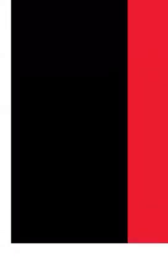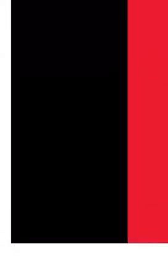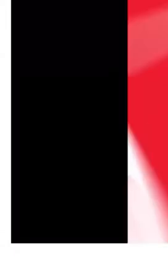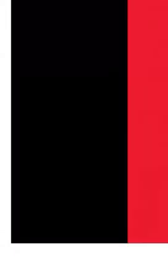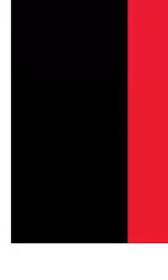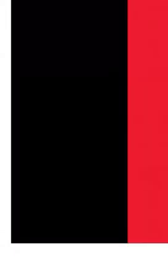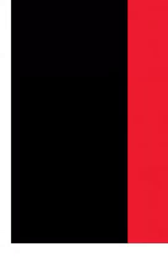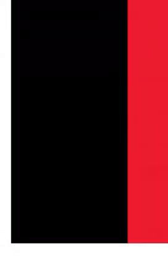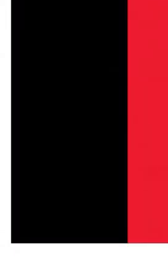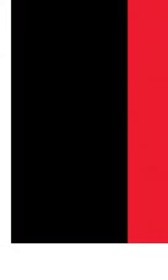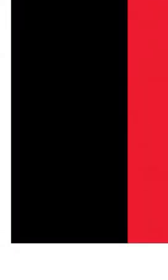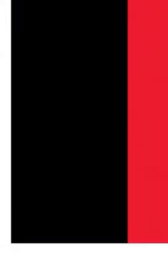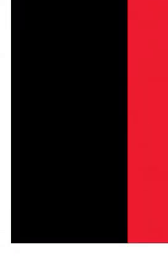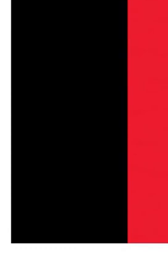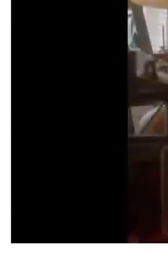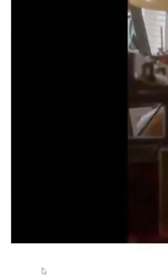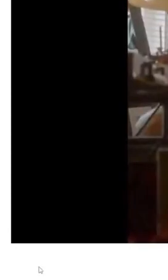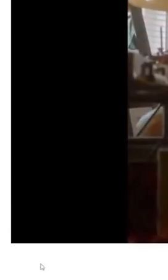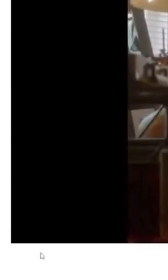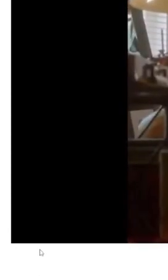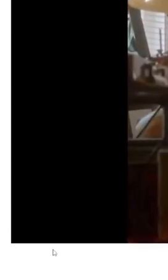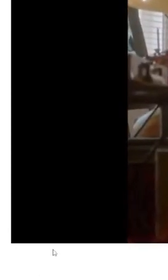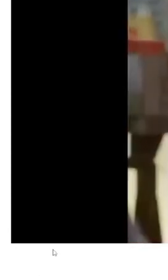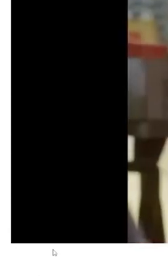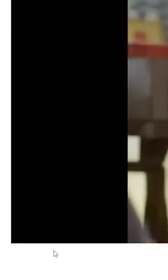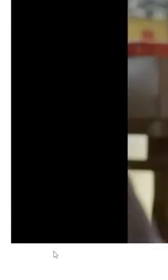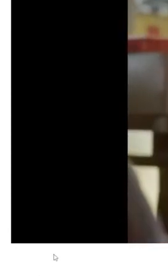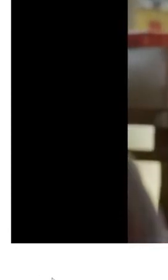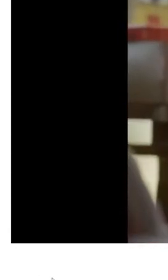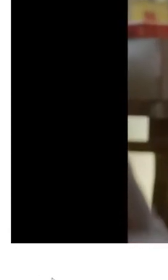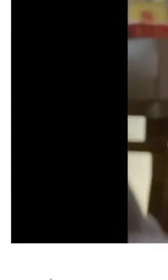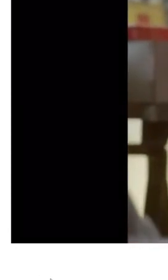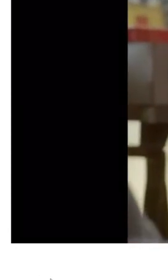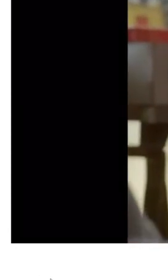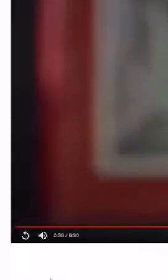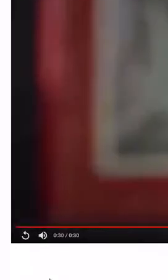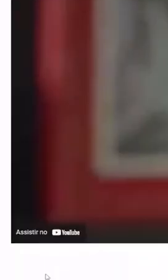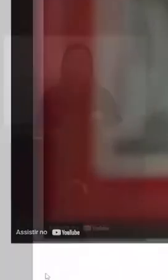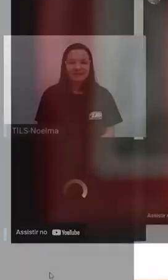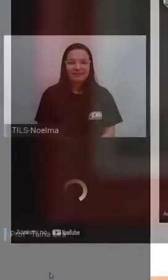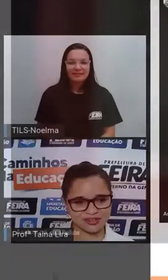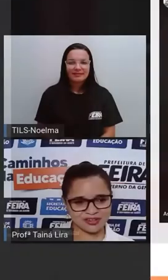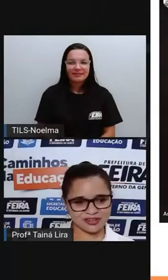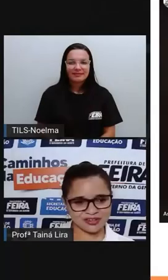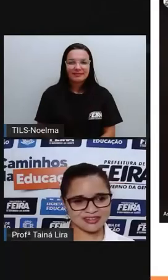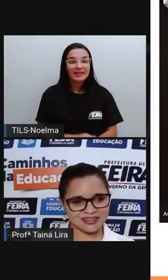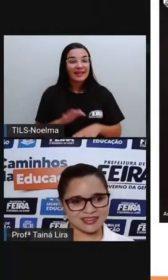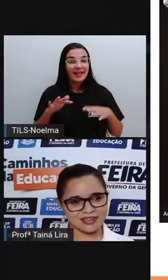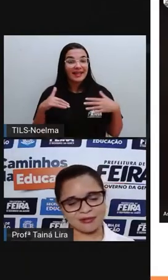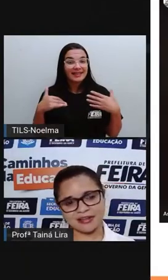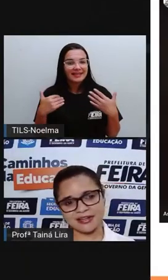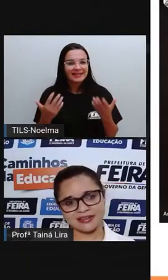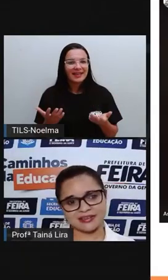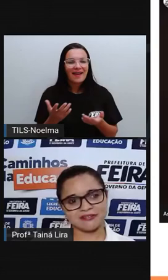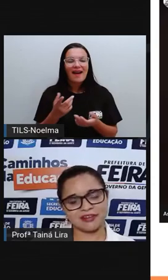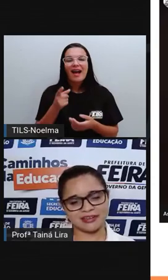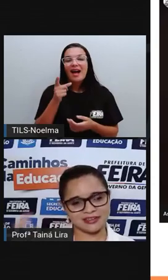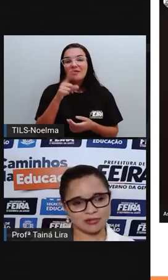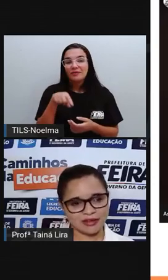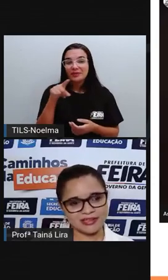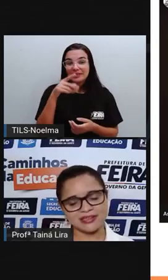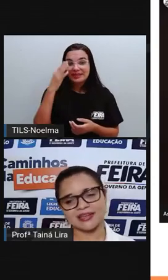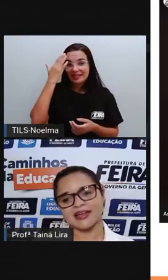pede um, dois, três. Come, Márcia. Tá magrinha. Entenderam aí? Ele tá